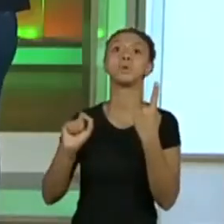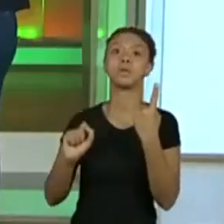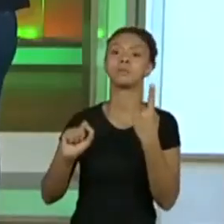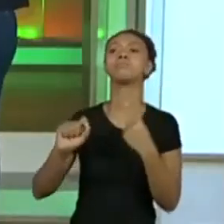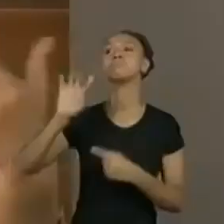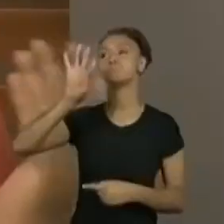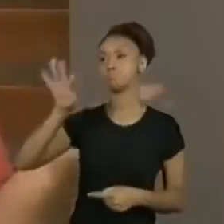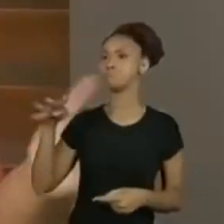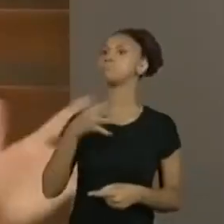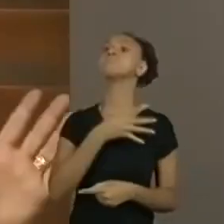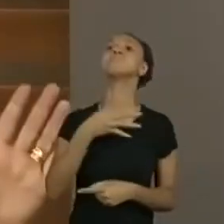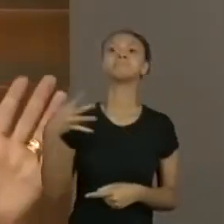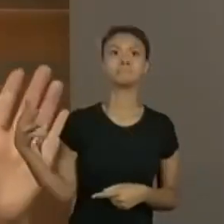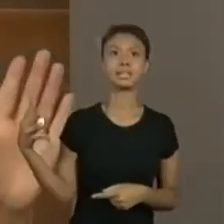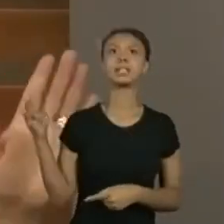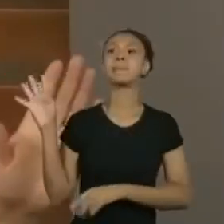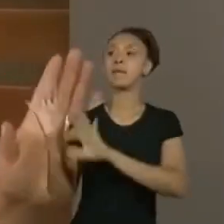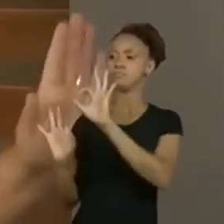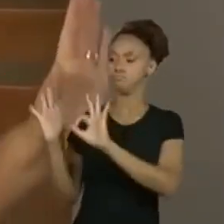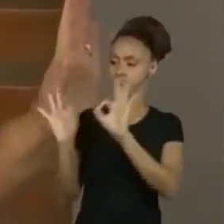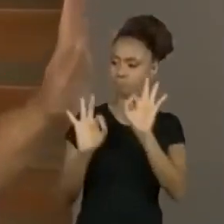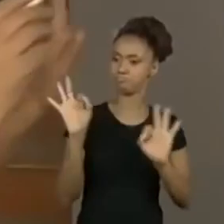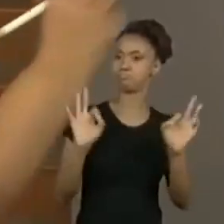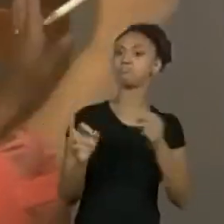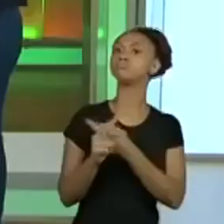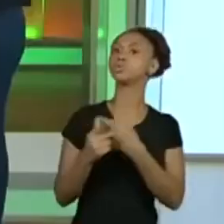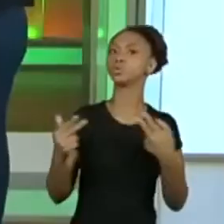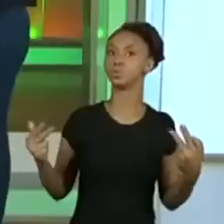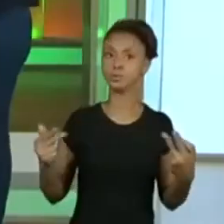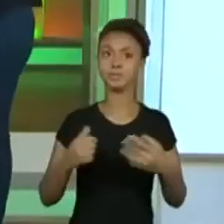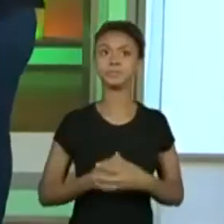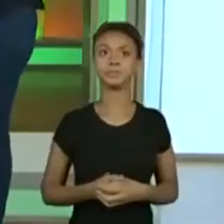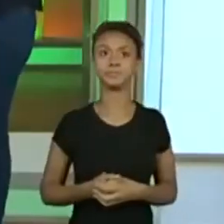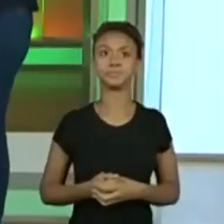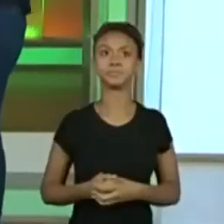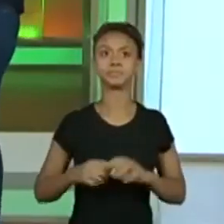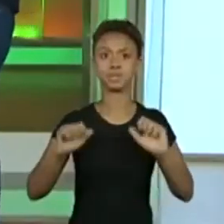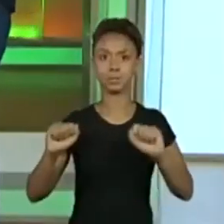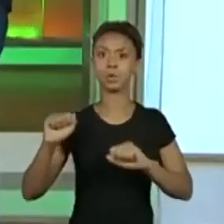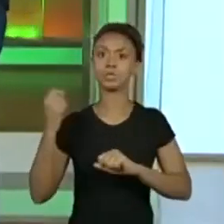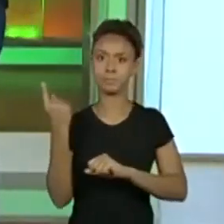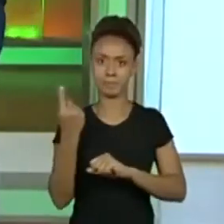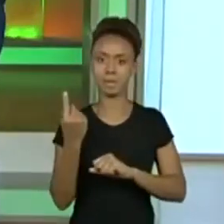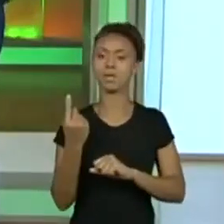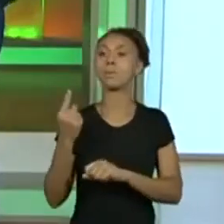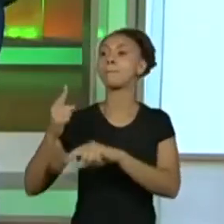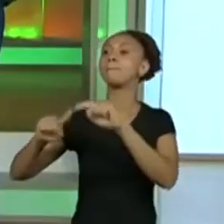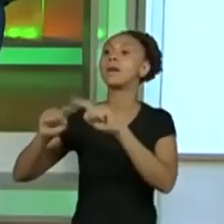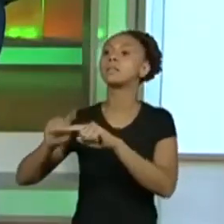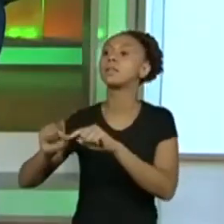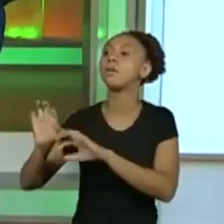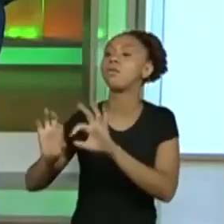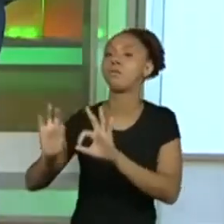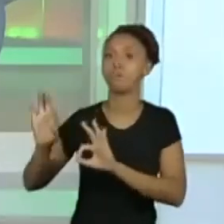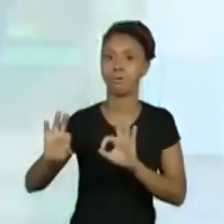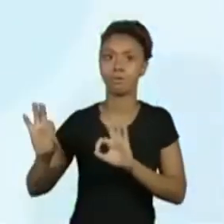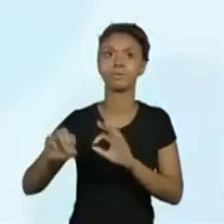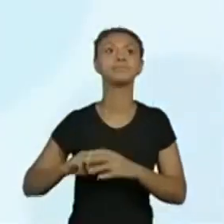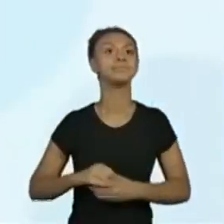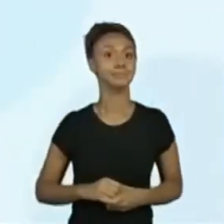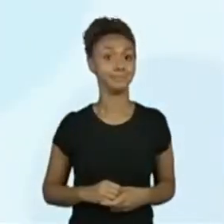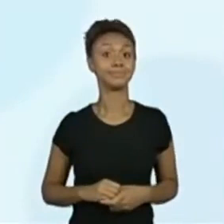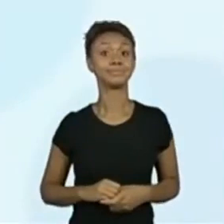tabela. Isso, separamos os materiais, né? Exatamente. A tabela. Então, vamos colocar separar os materiais, pode ser? Separar os materiais? Pode ser. Pode